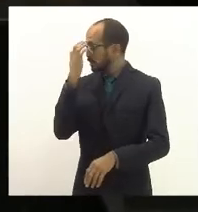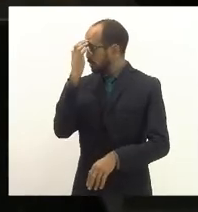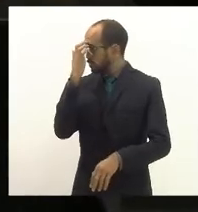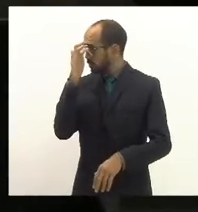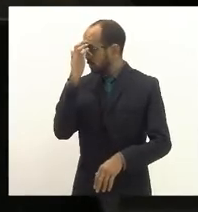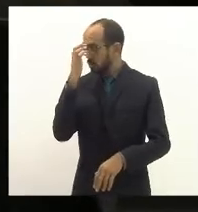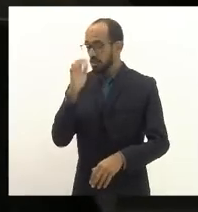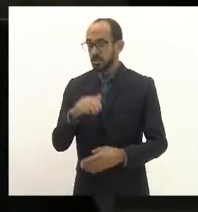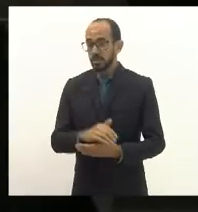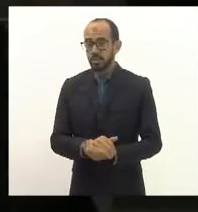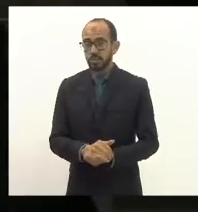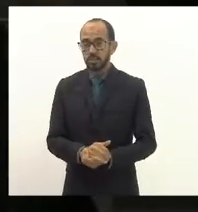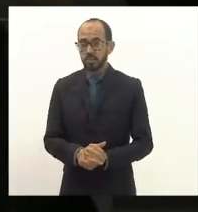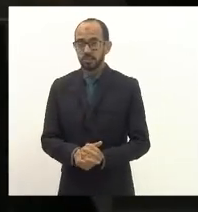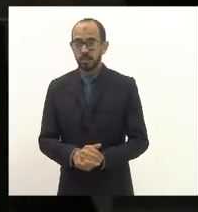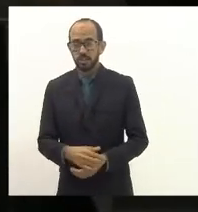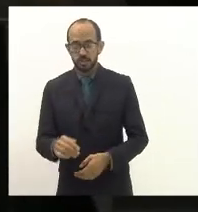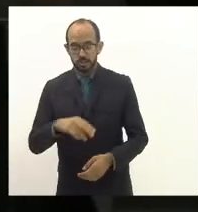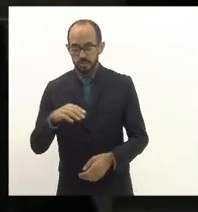deputada Marta Rocha.